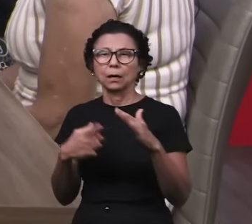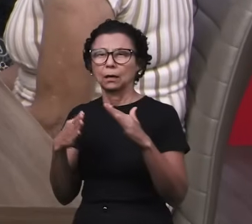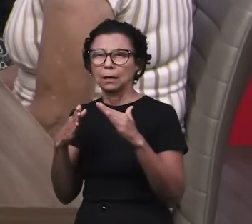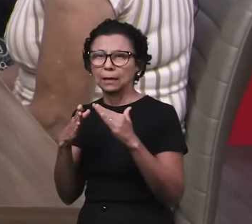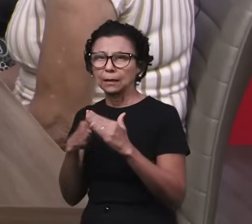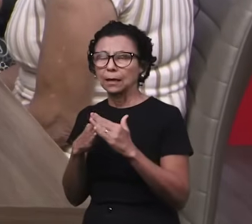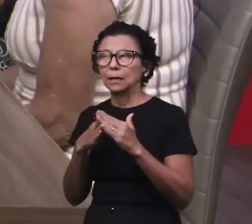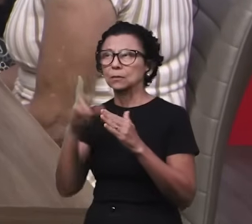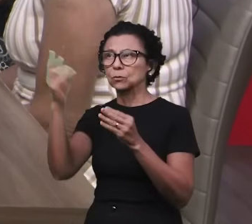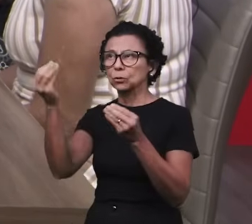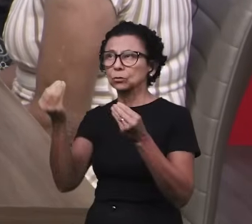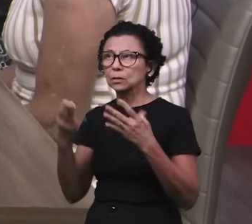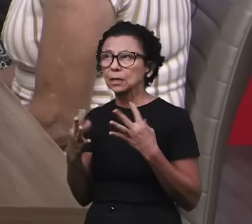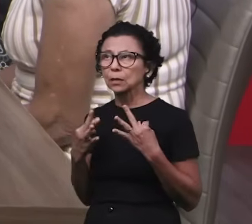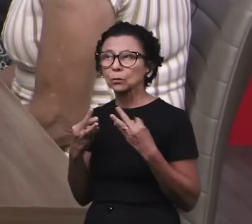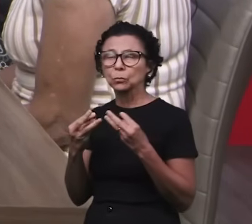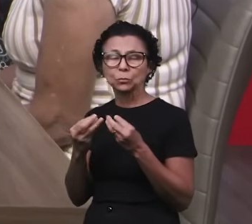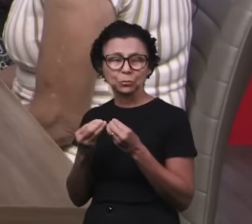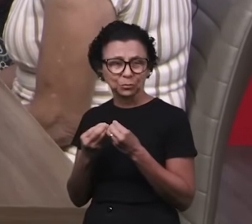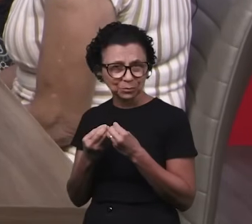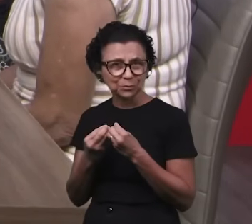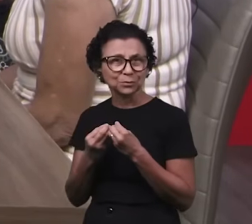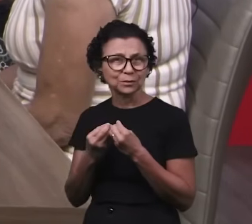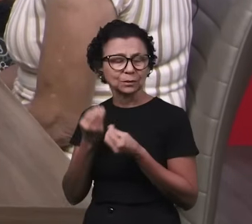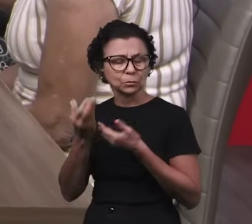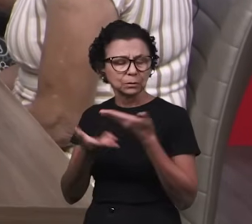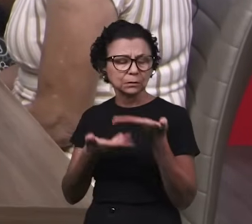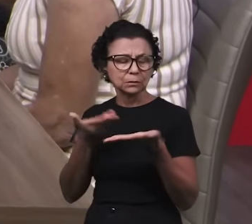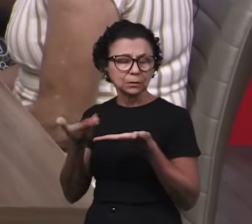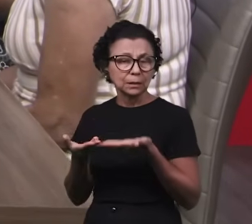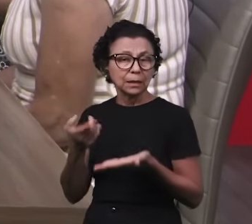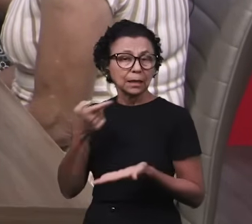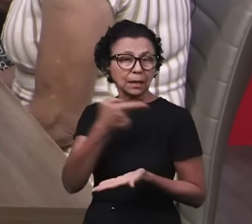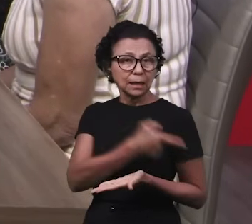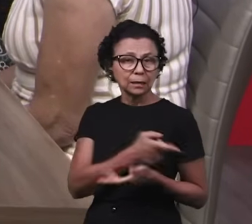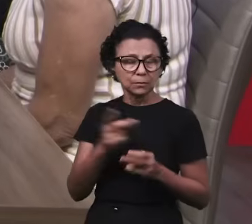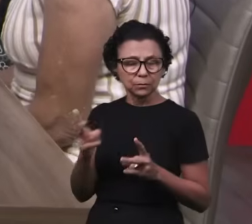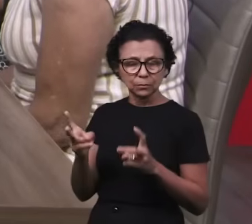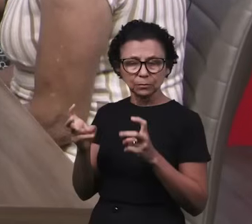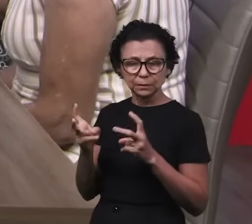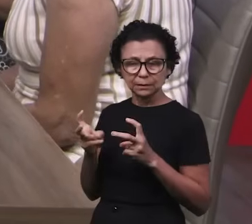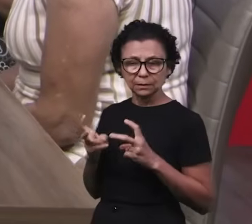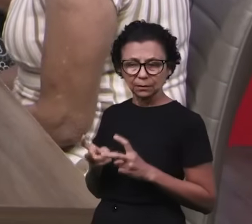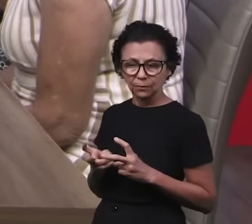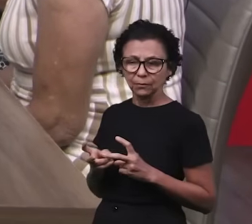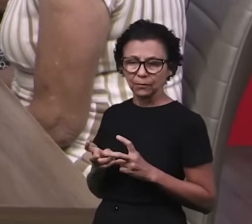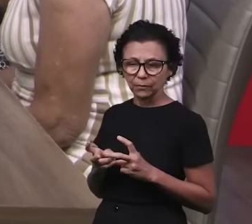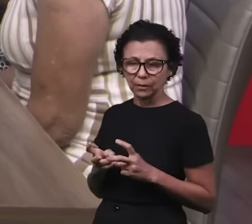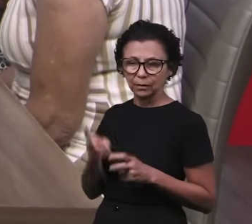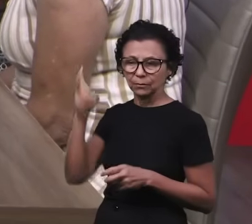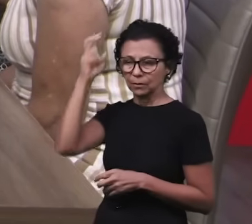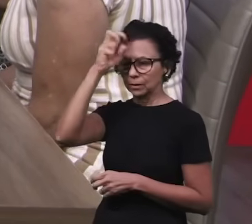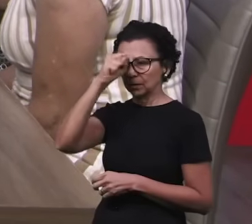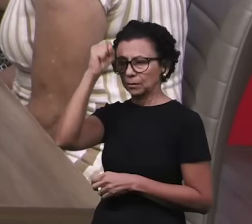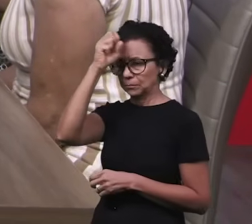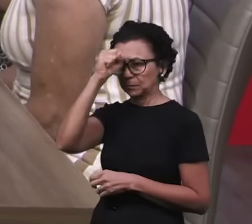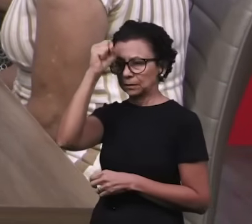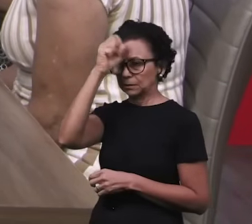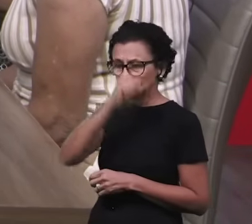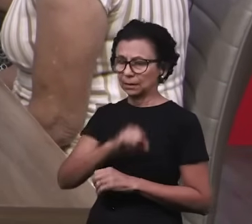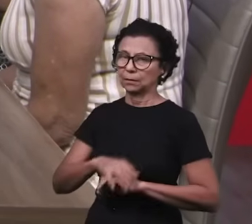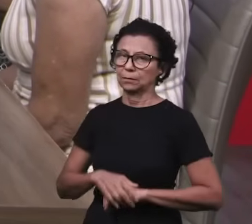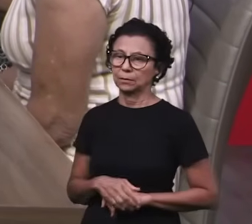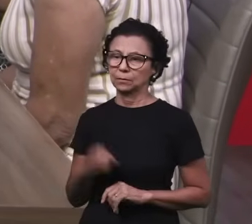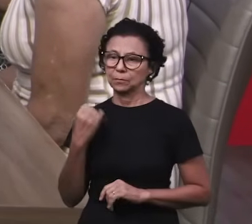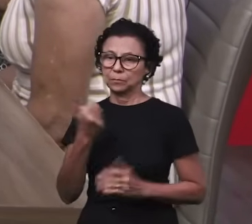nos deu, pelas coisas que o Senhor nos deu, é que eles vão aprender fazendo. Mas é importante insistir,